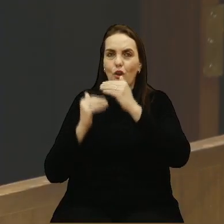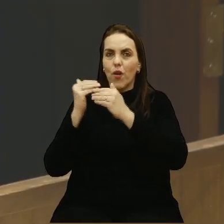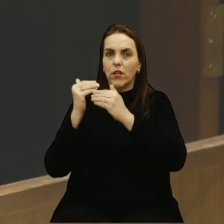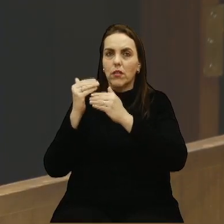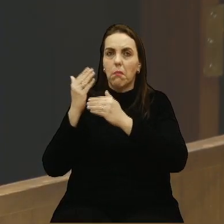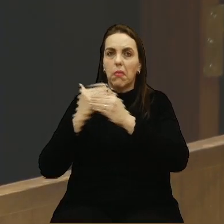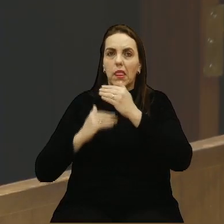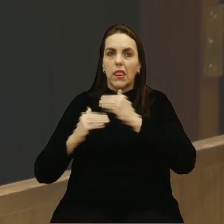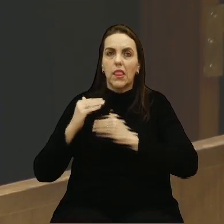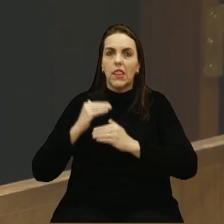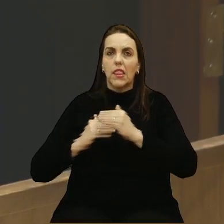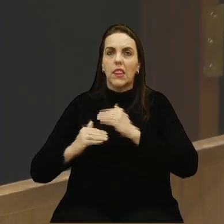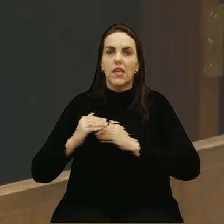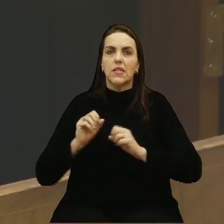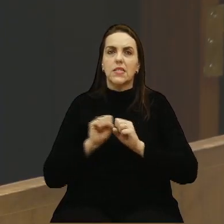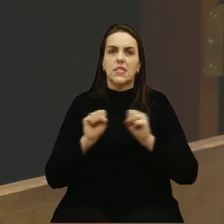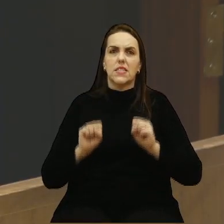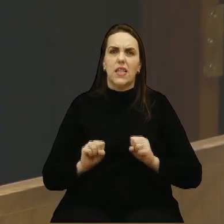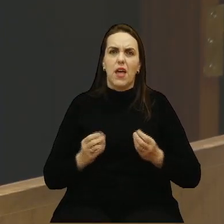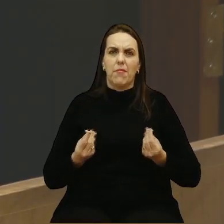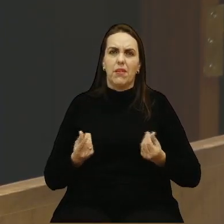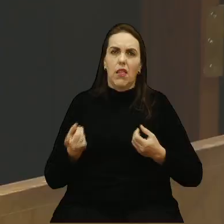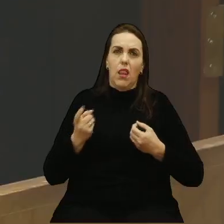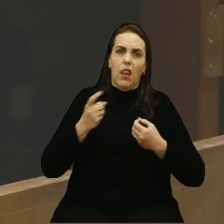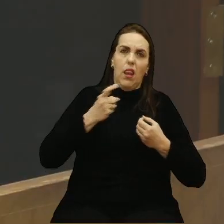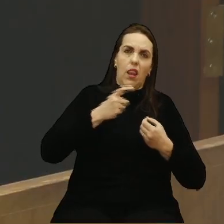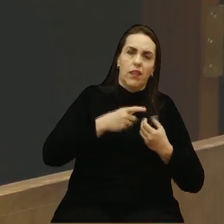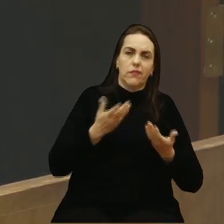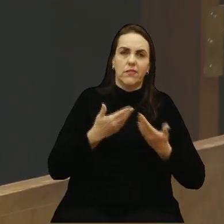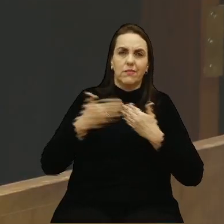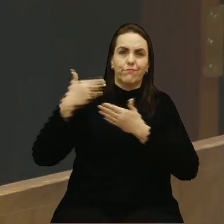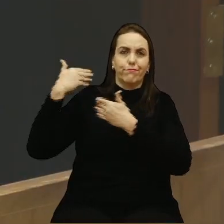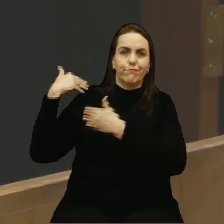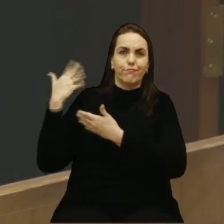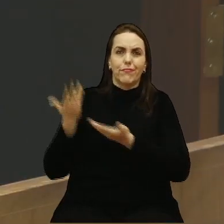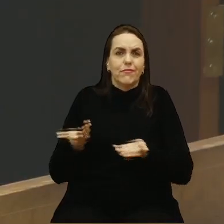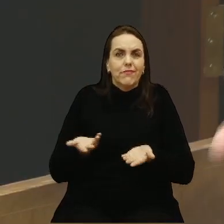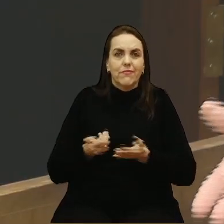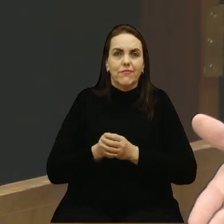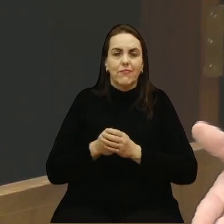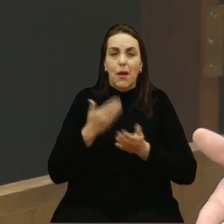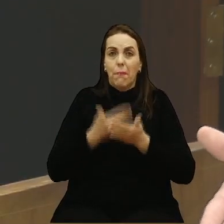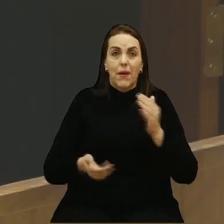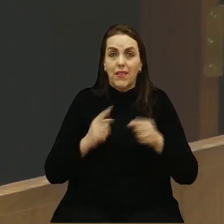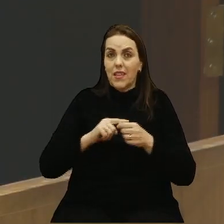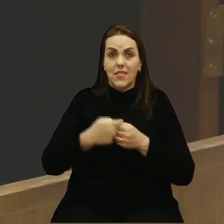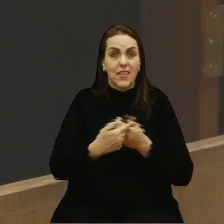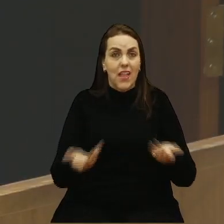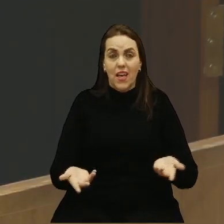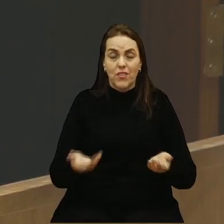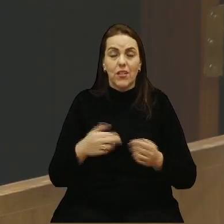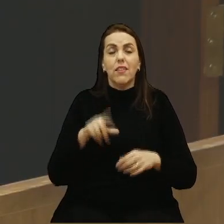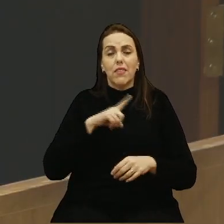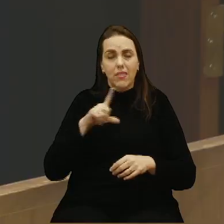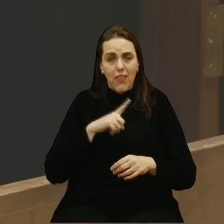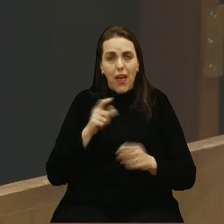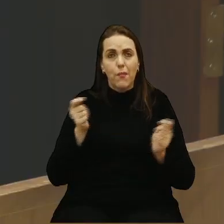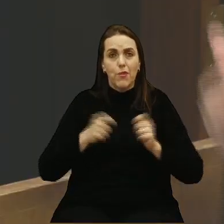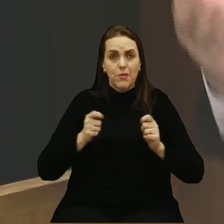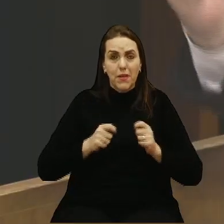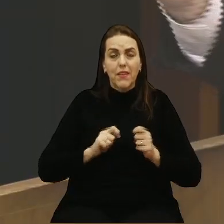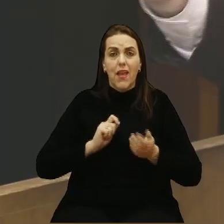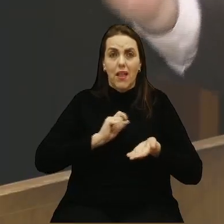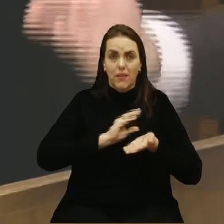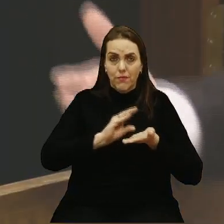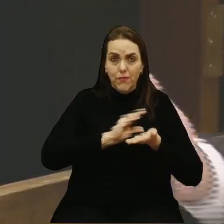no sistema. Com isso, quem perde é a cidade, porque recurso tem. Se essas pessoas estão sendo pagas,